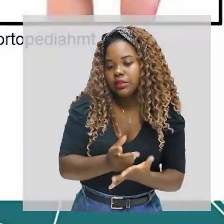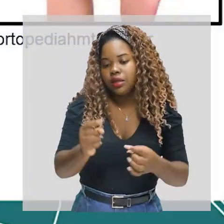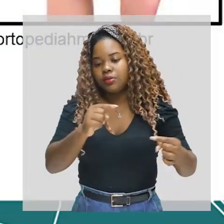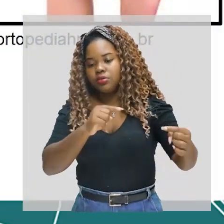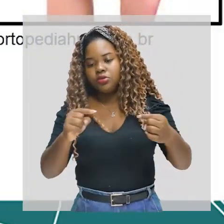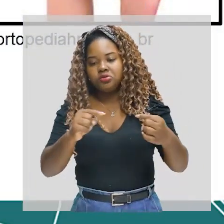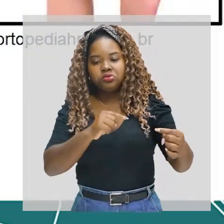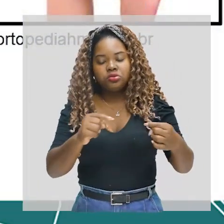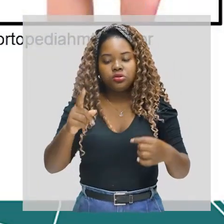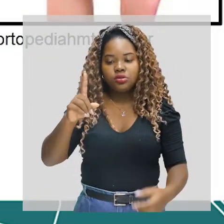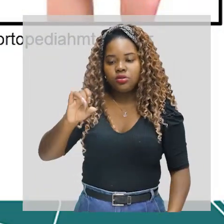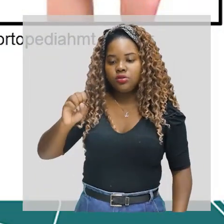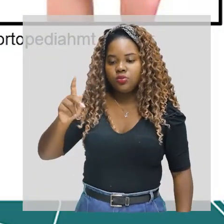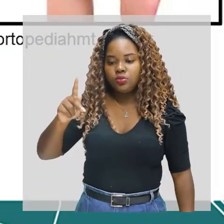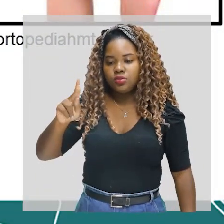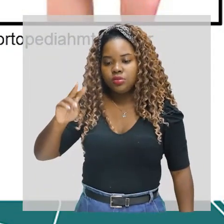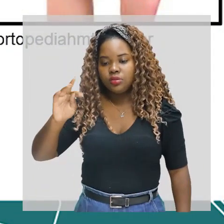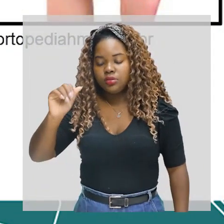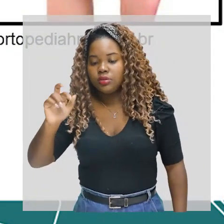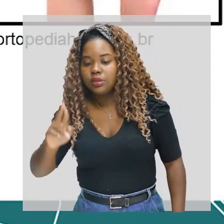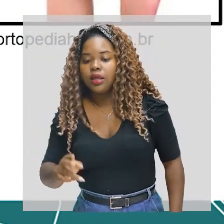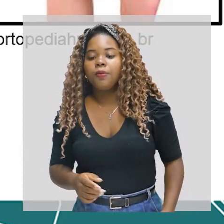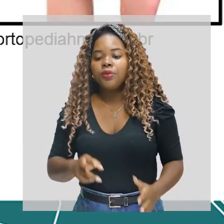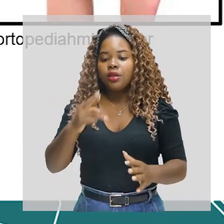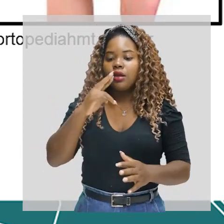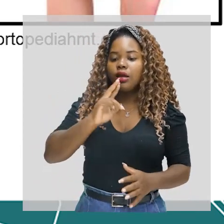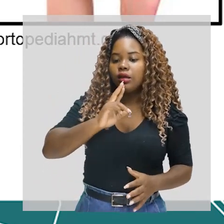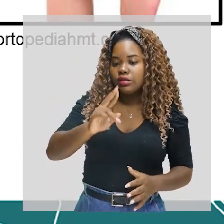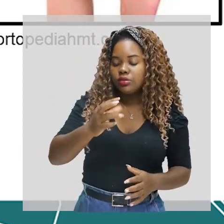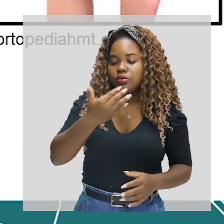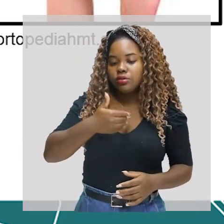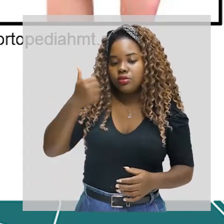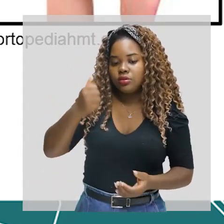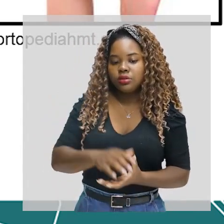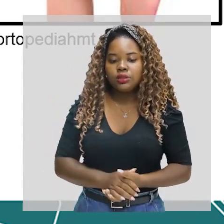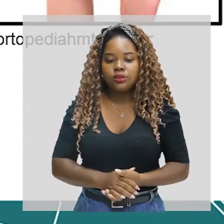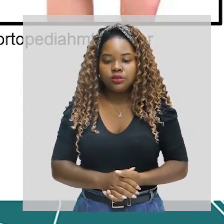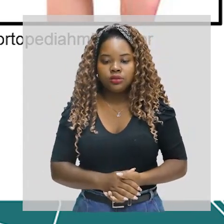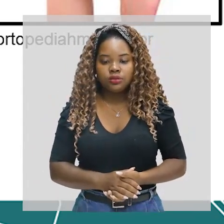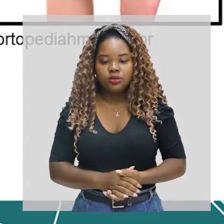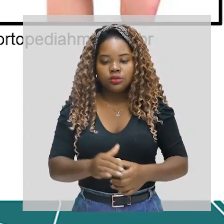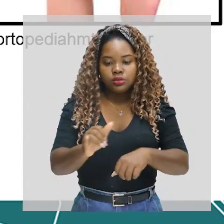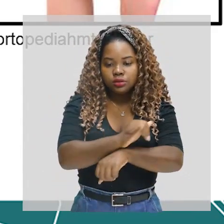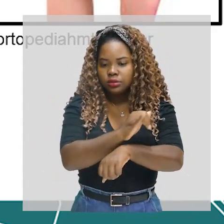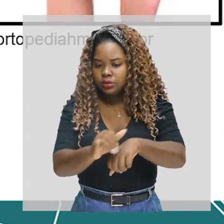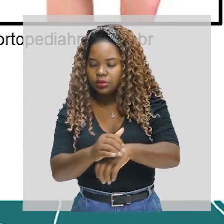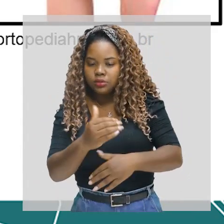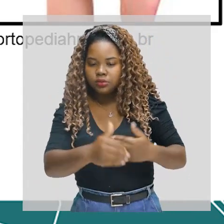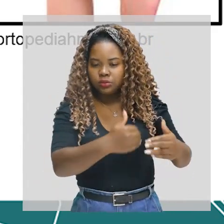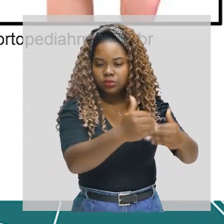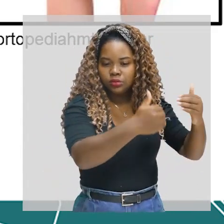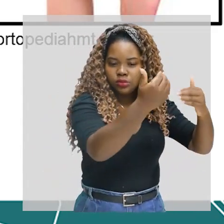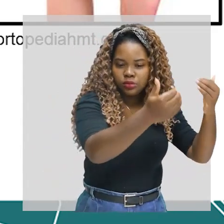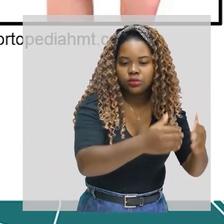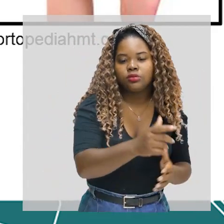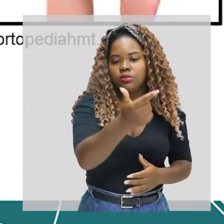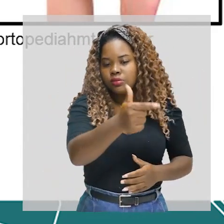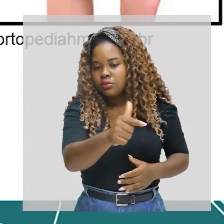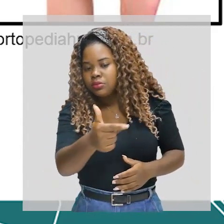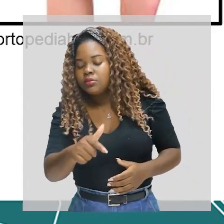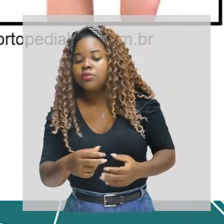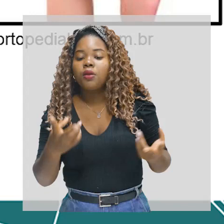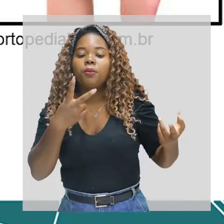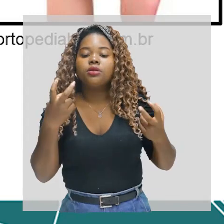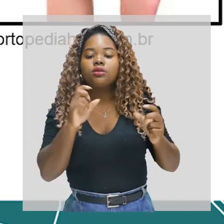competições e chegar a resultados melhores, além de manter a técnica em desenvolvimento contínuo.